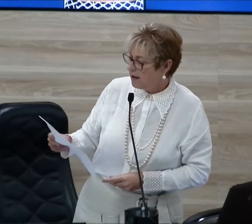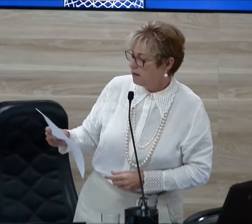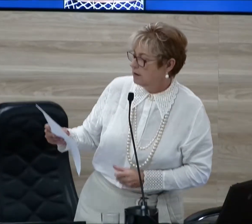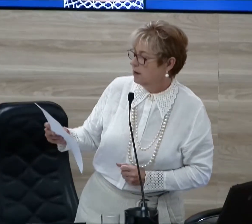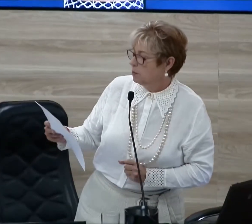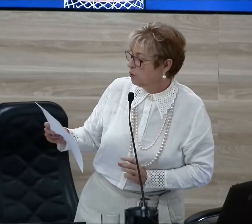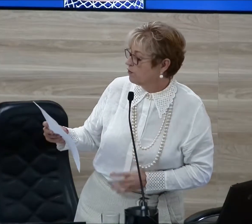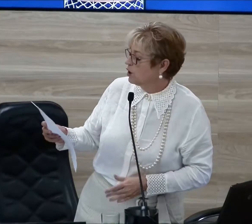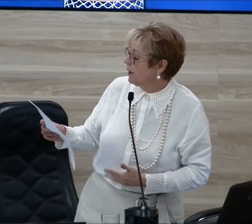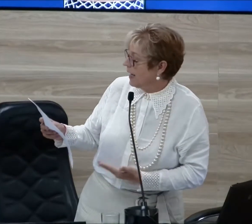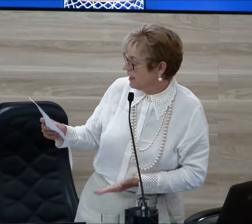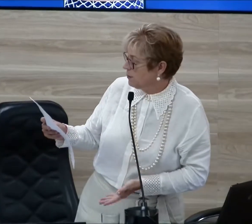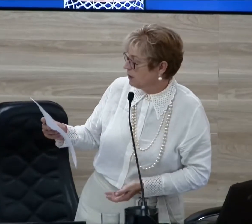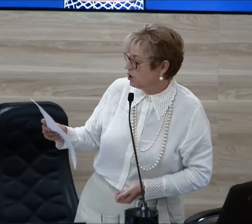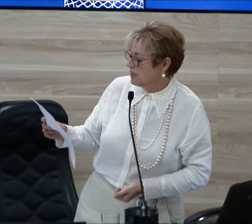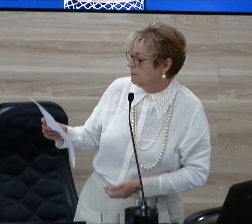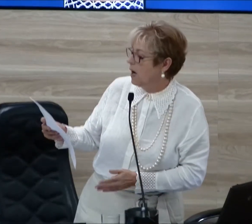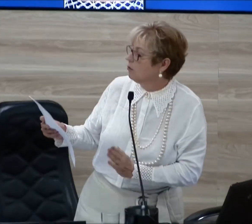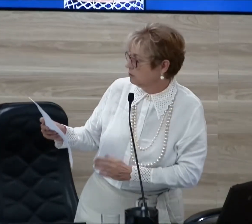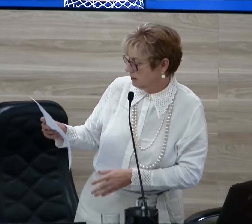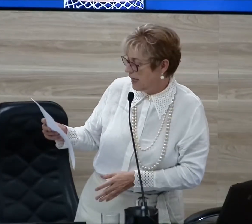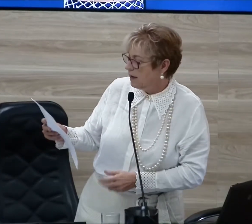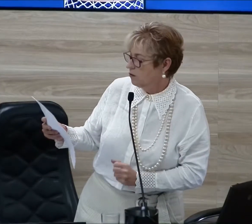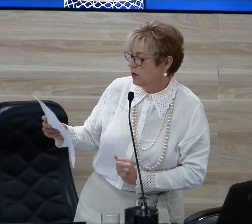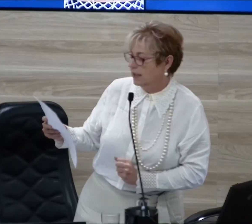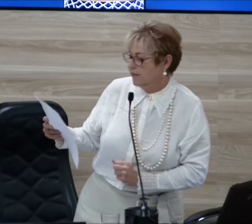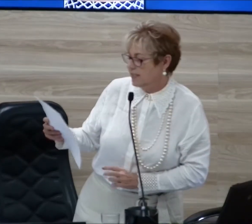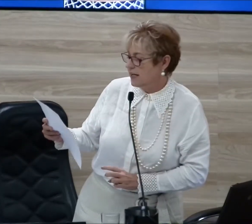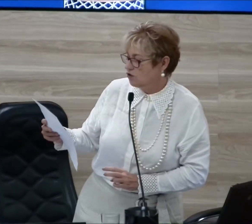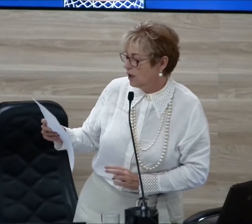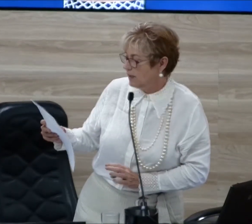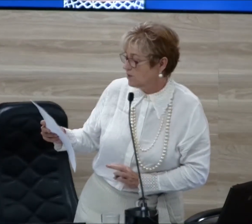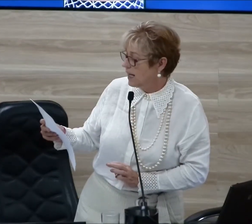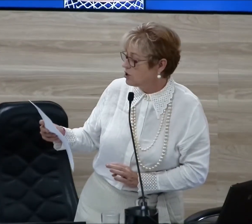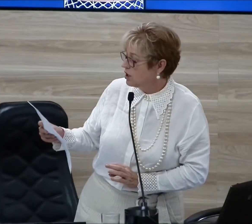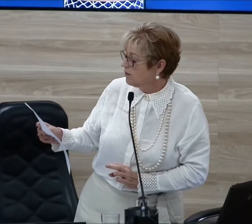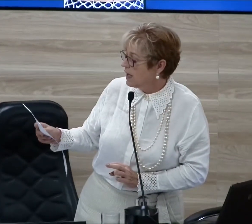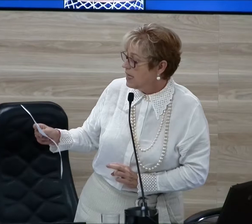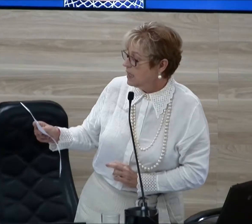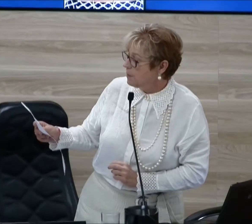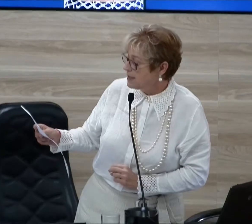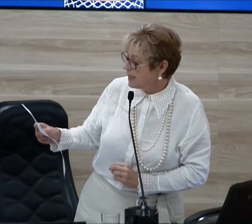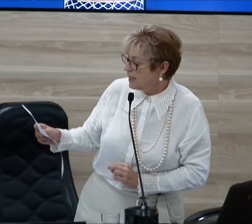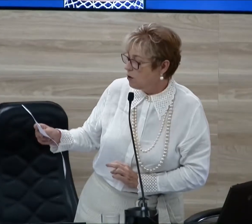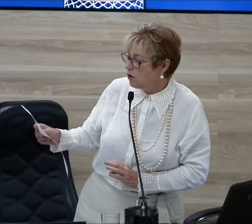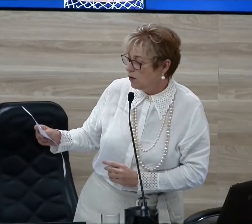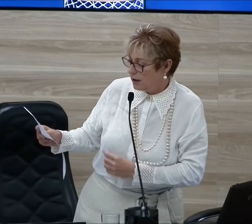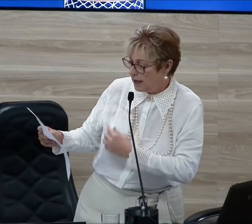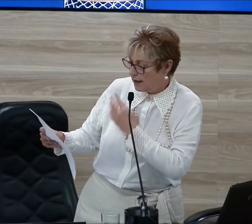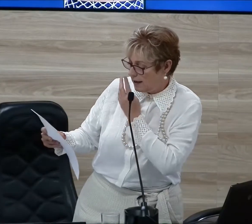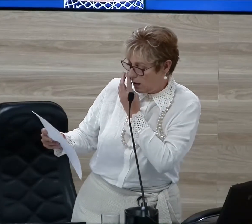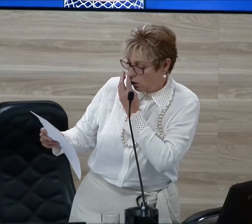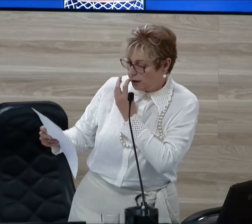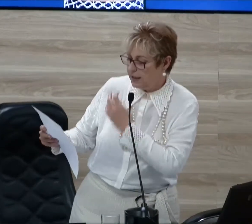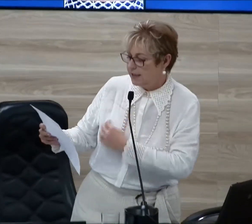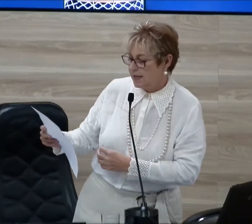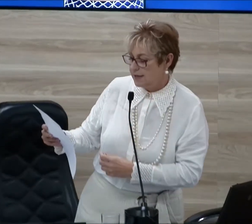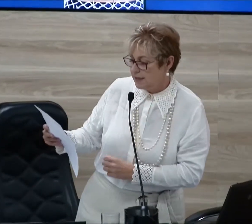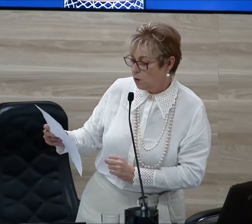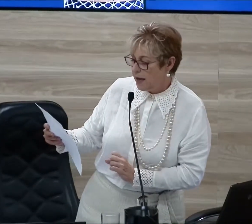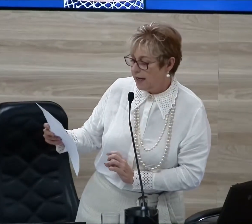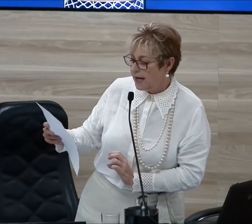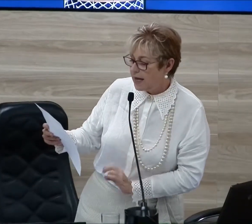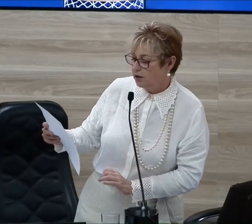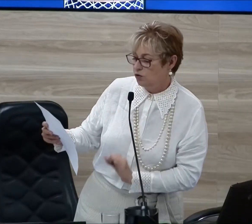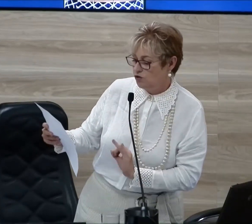E é promovido pela Câmara Municipal, né, através da Escola Legislativa, em parceria com a